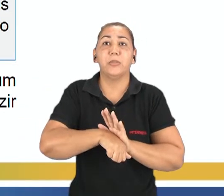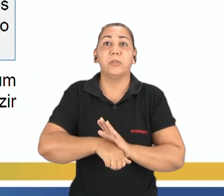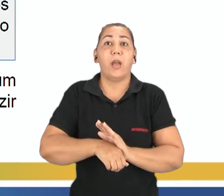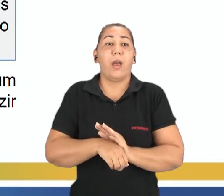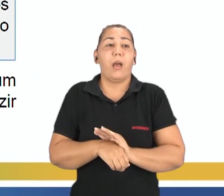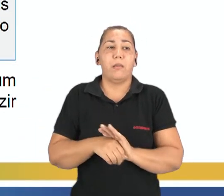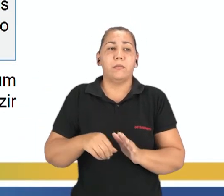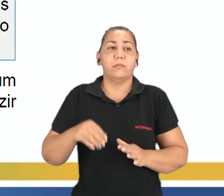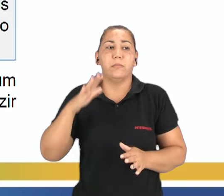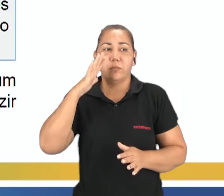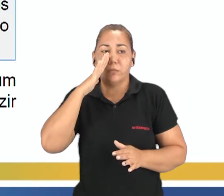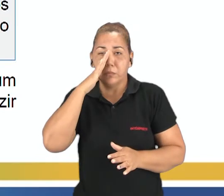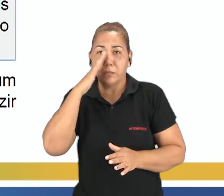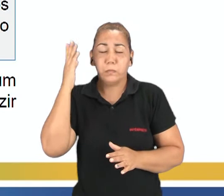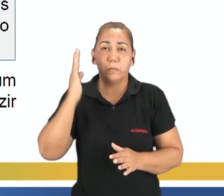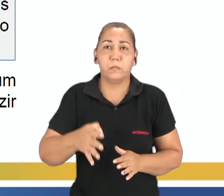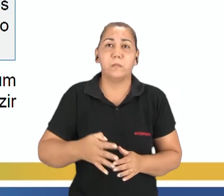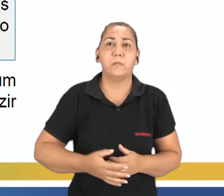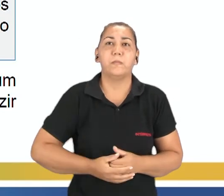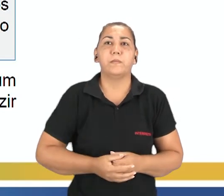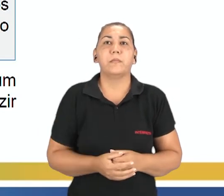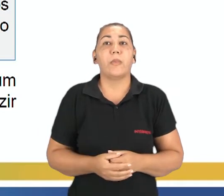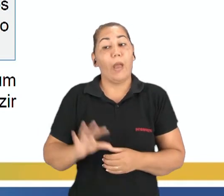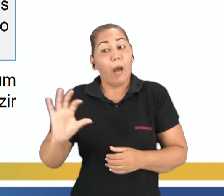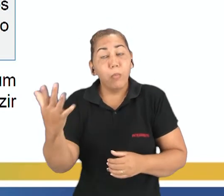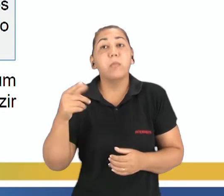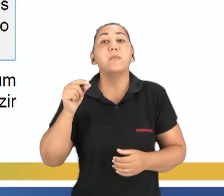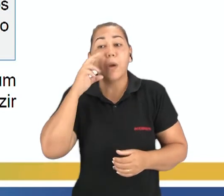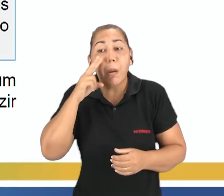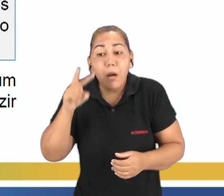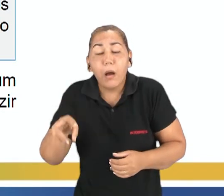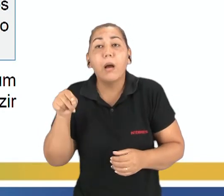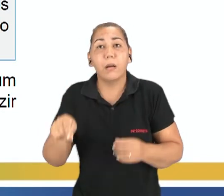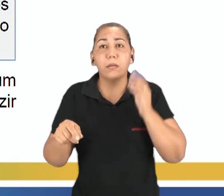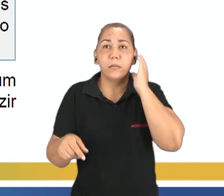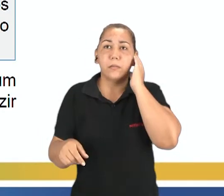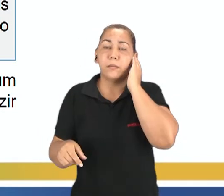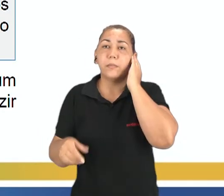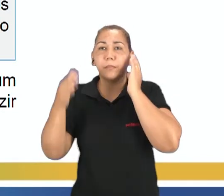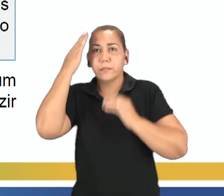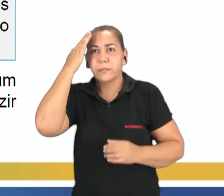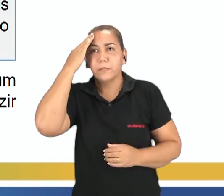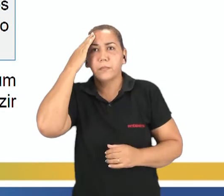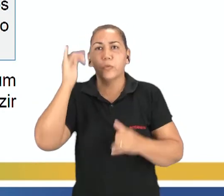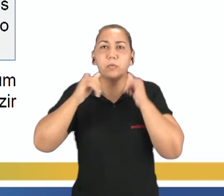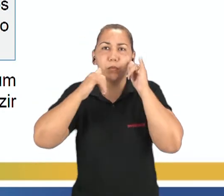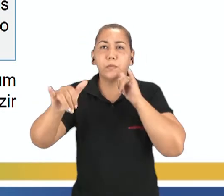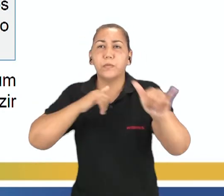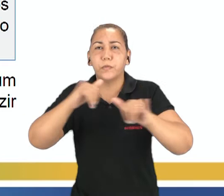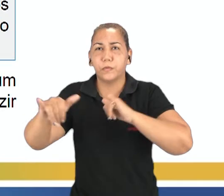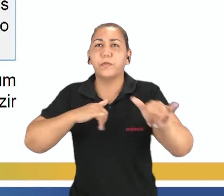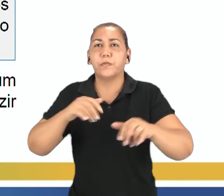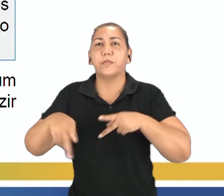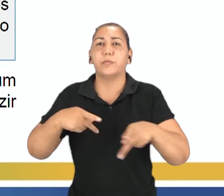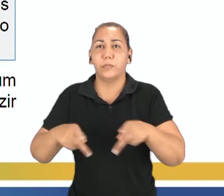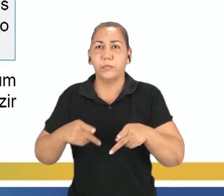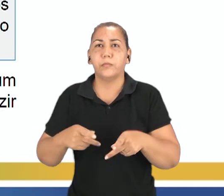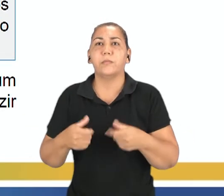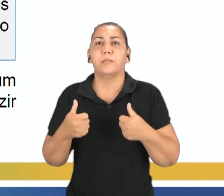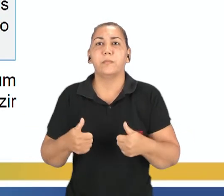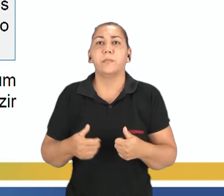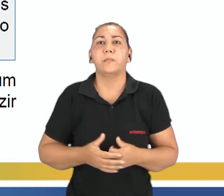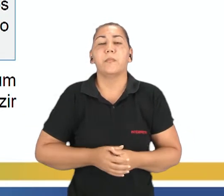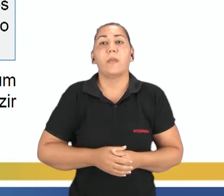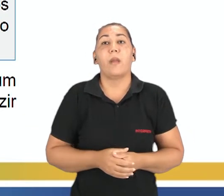vivenciaram aquela situação, para saber repassar ao público essas informações, correto? Nesses casos,